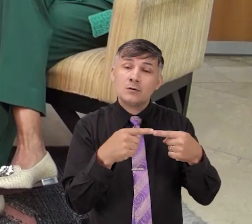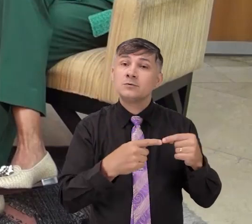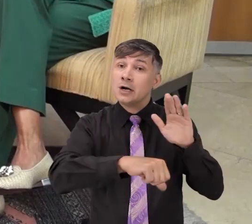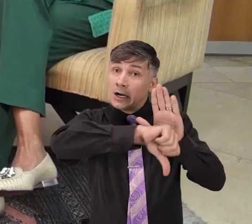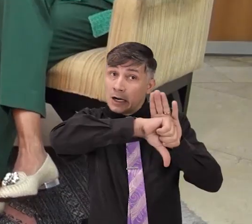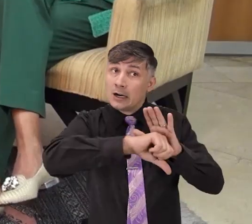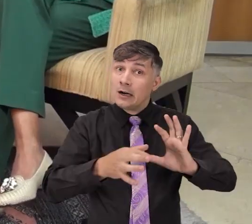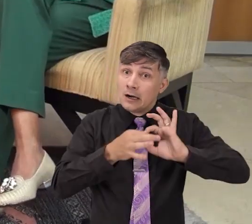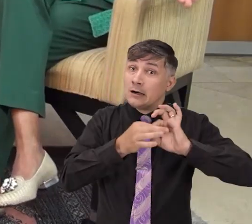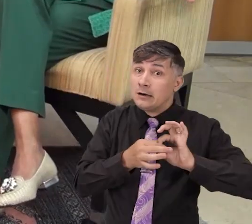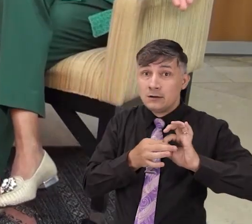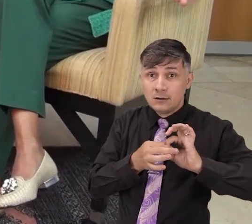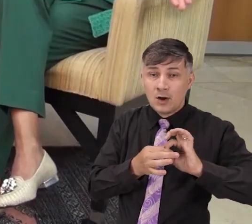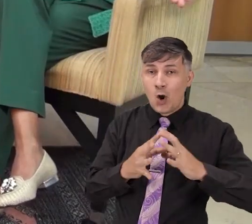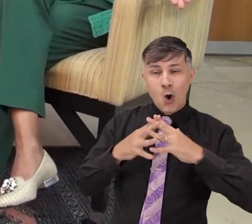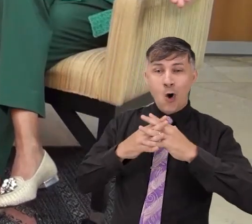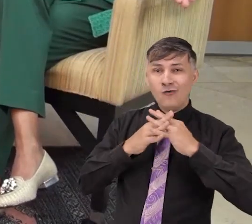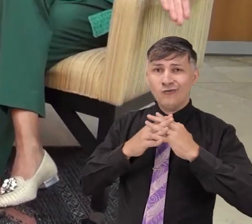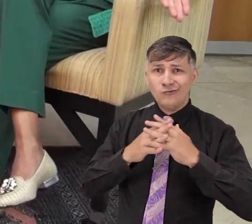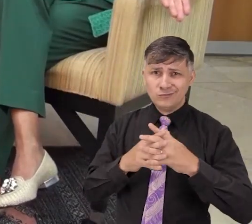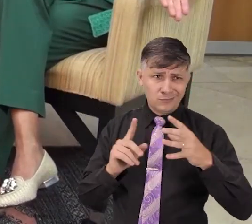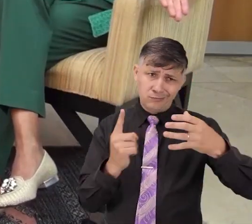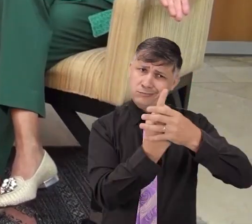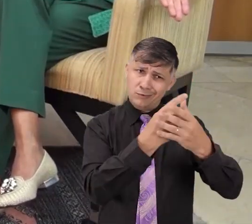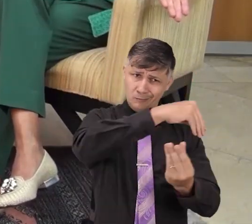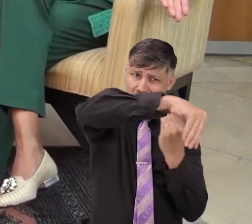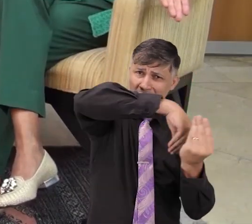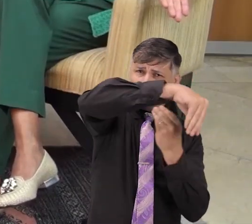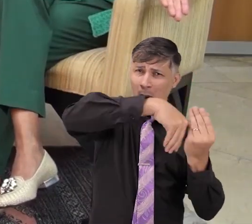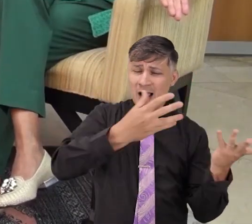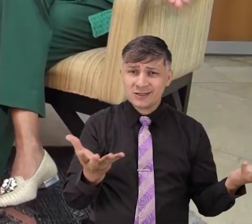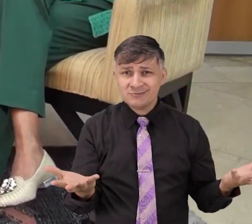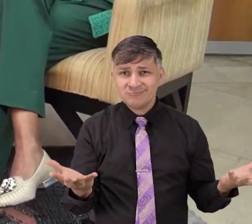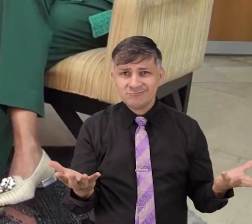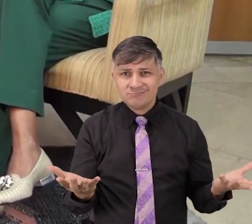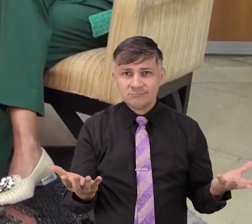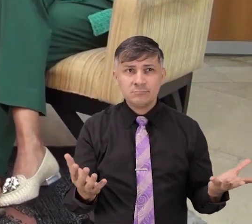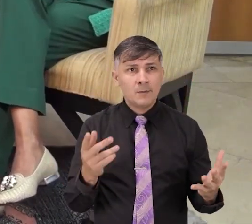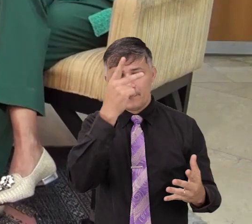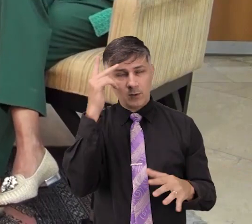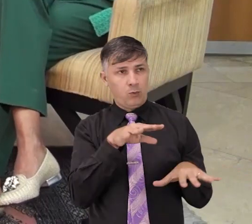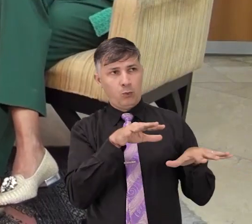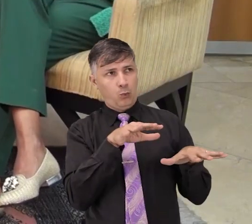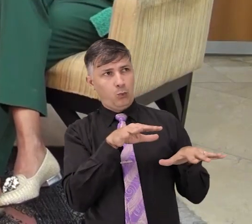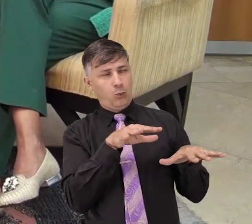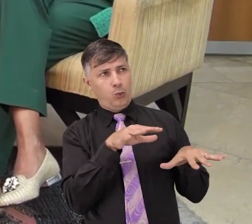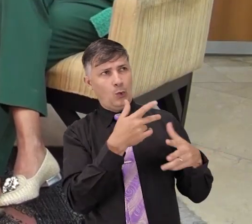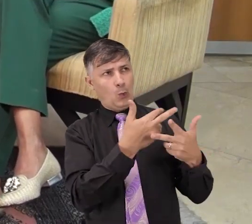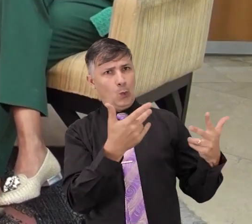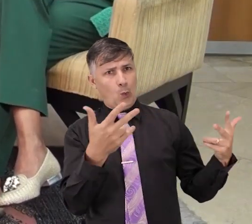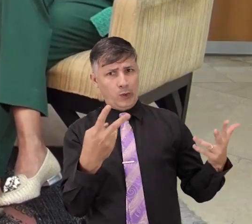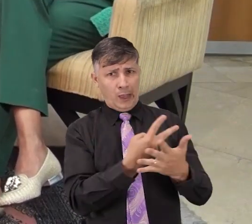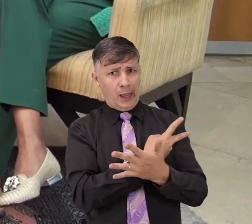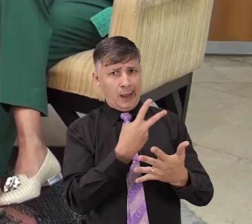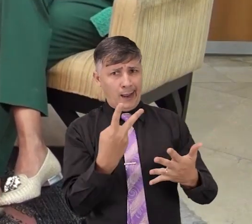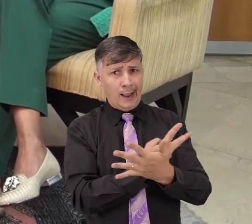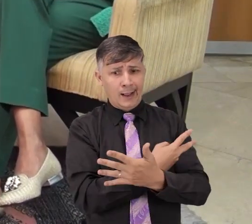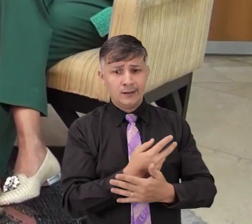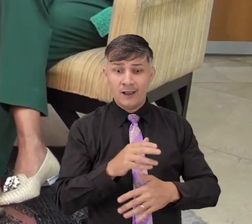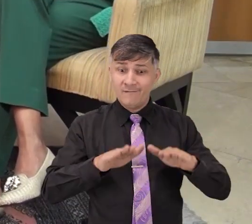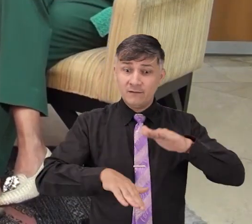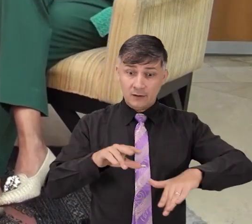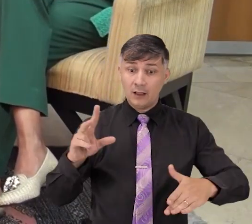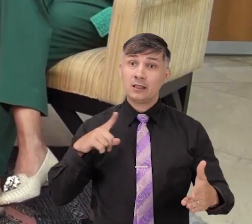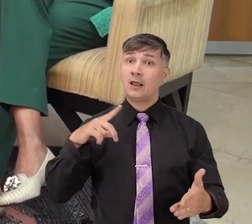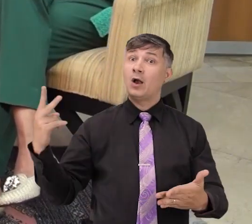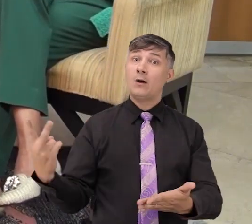criminosos. Isso é verdade? Exatamente. São confundidos com a parte. Né? Quantas pessoas assistem aquelas coisas horrorosas? Às vezes,